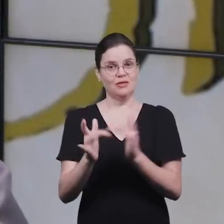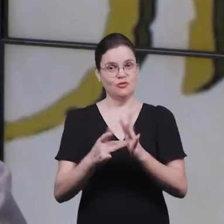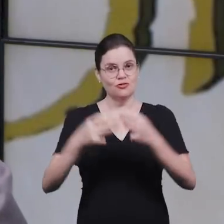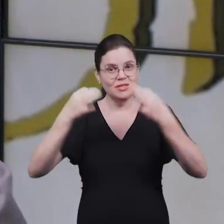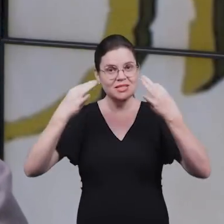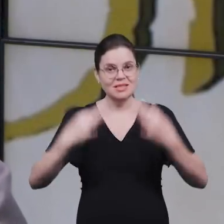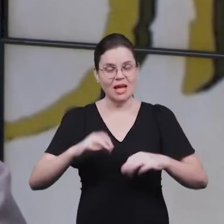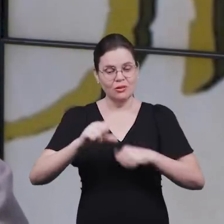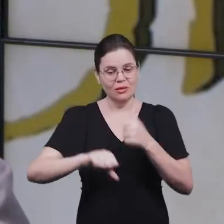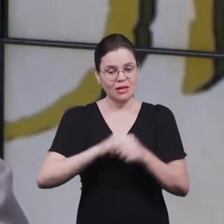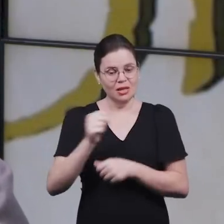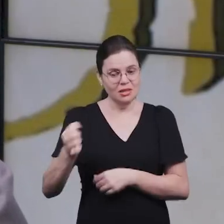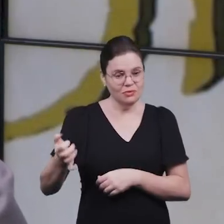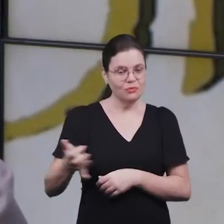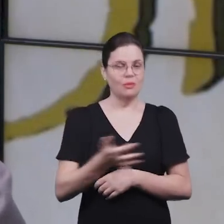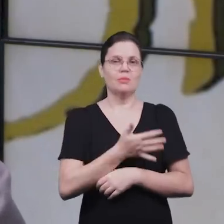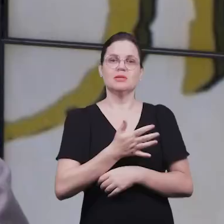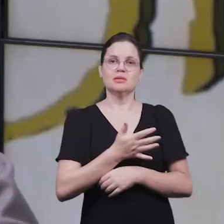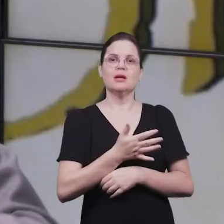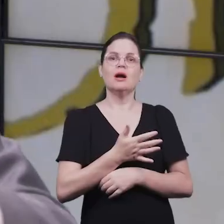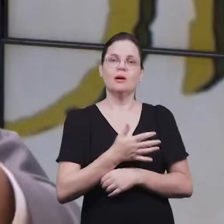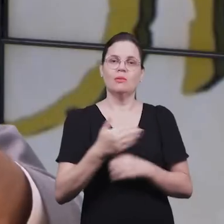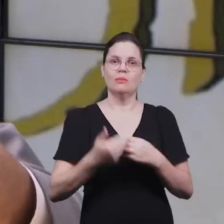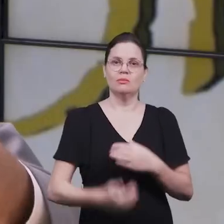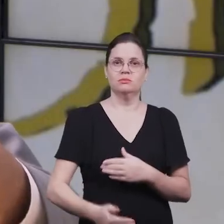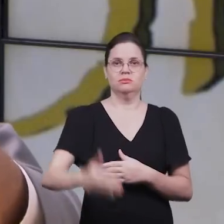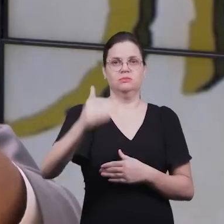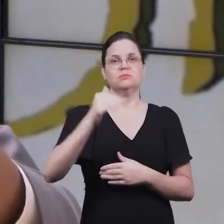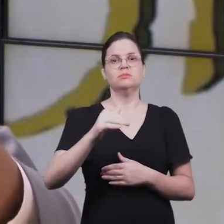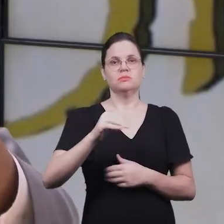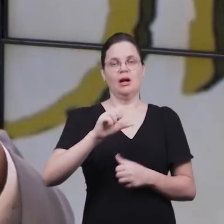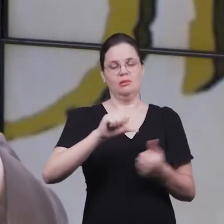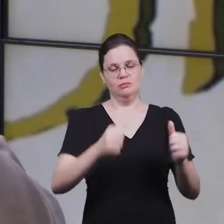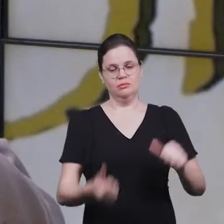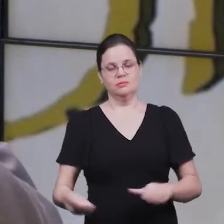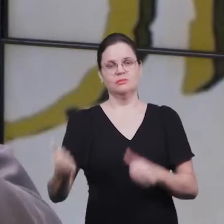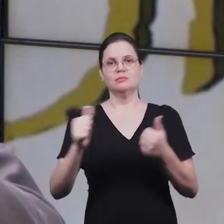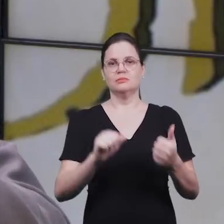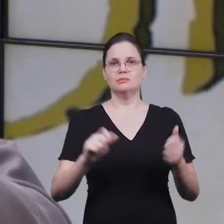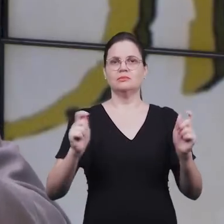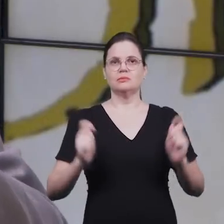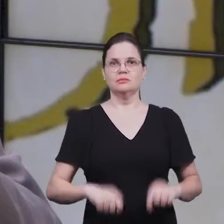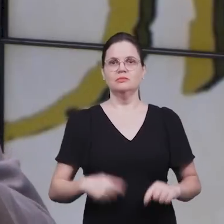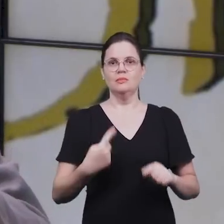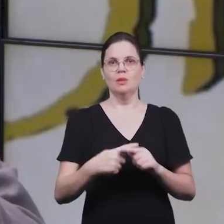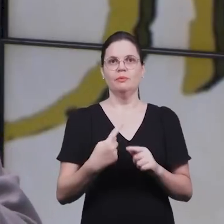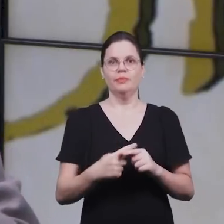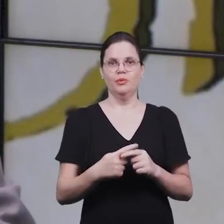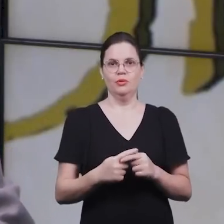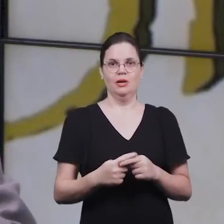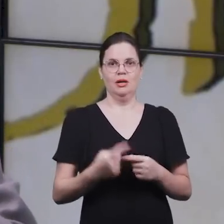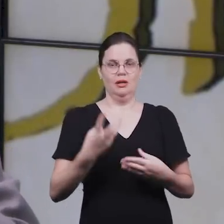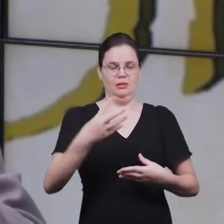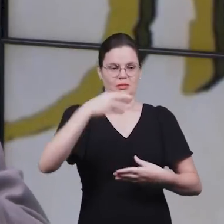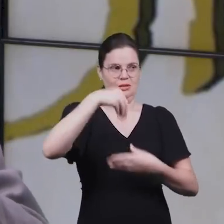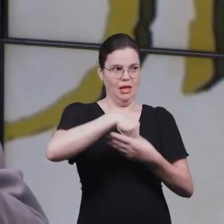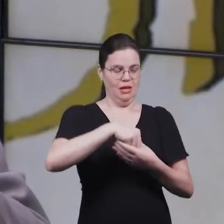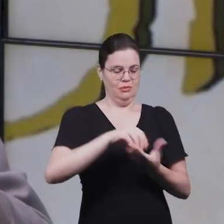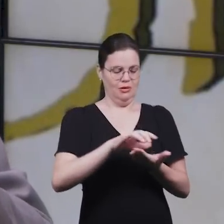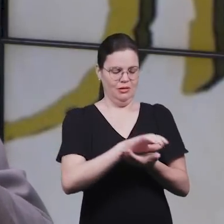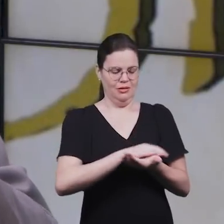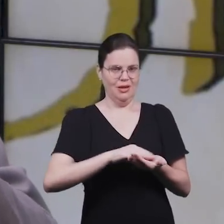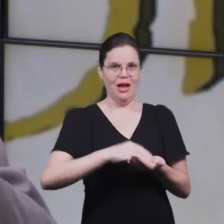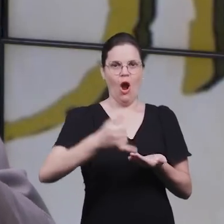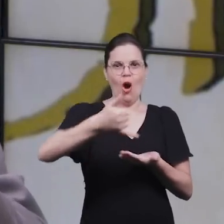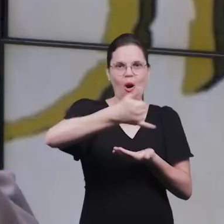Então, ali a Candeia acho que fala muito bem sobre isso. O receber o óleo no interior, que é uma transformação interior. Mas, de